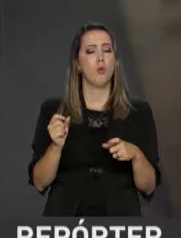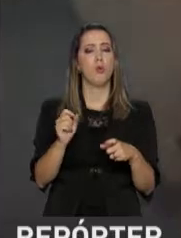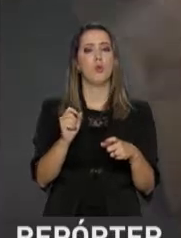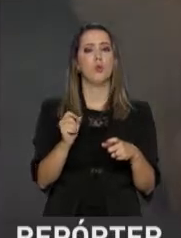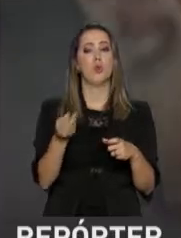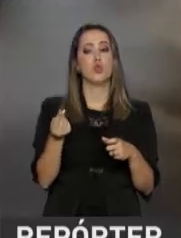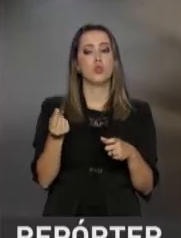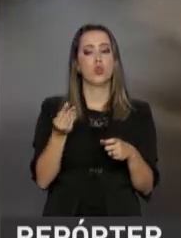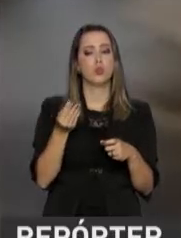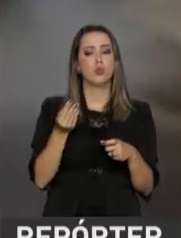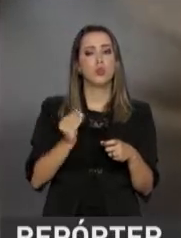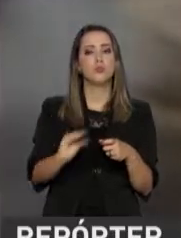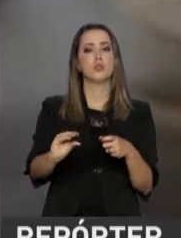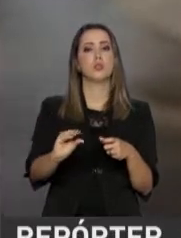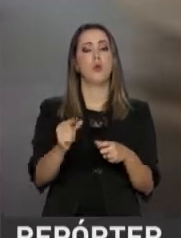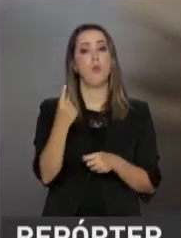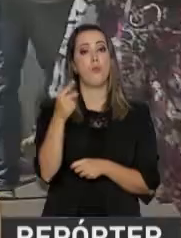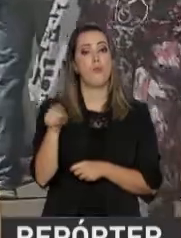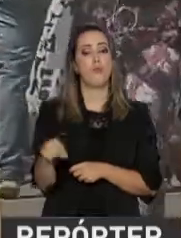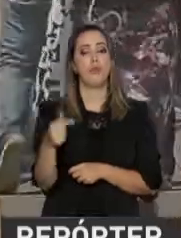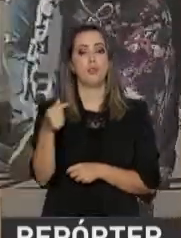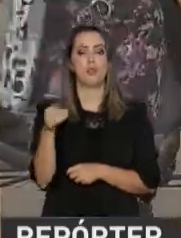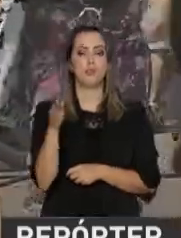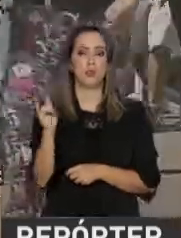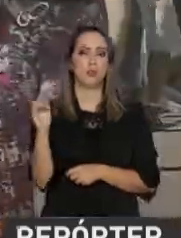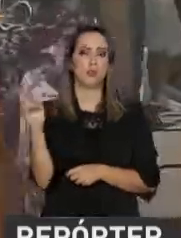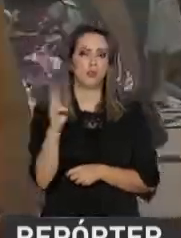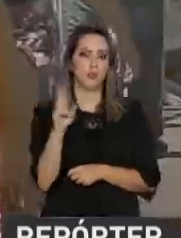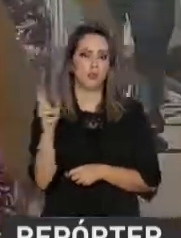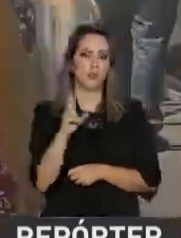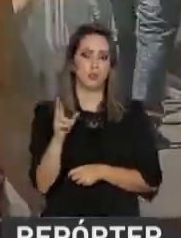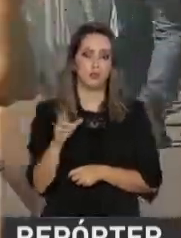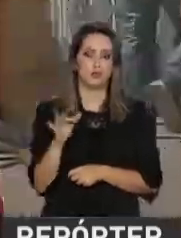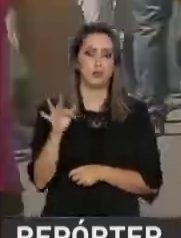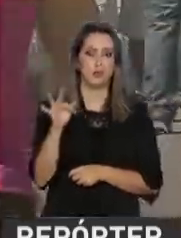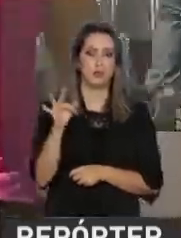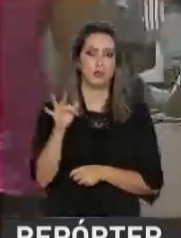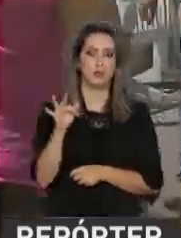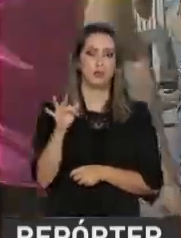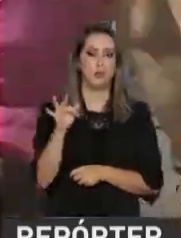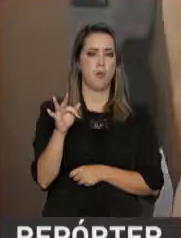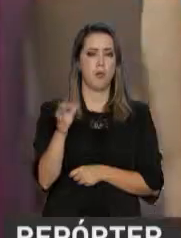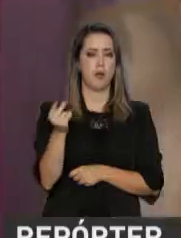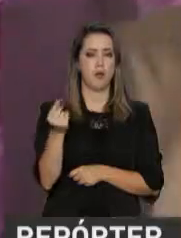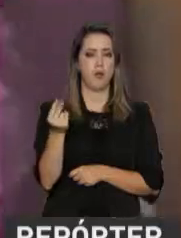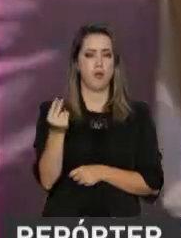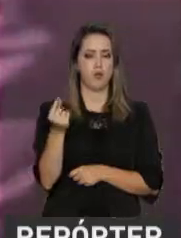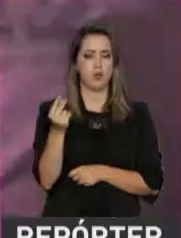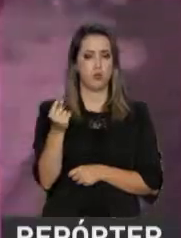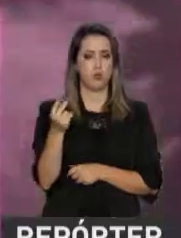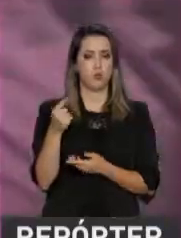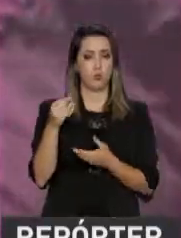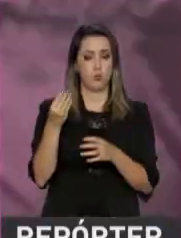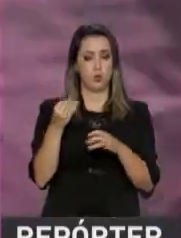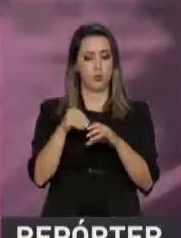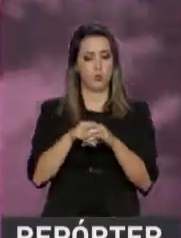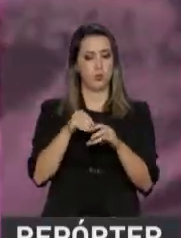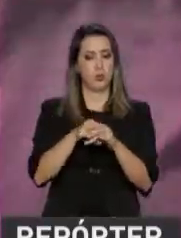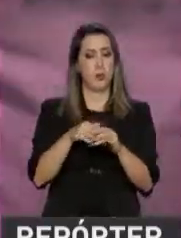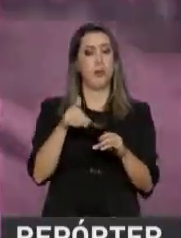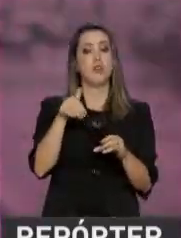bilhão e 700 milhões de reais para o fundo especial de financiamento de campanha criado na mini reforma eleitoral